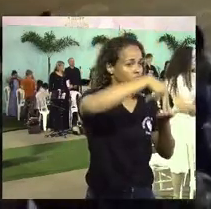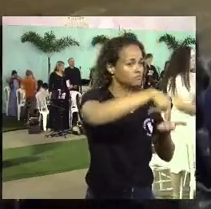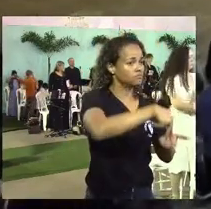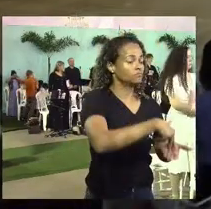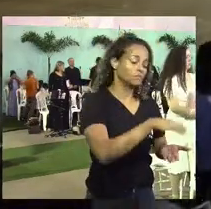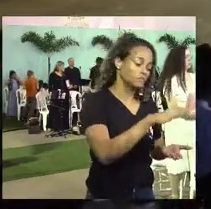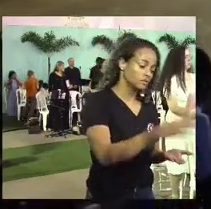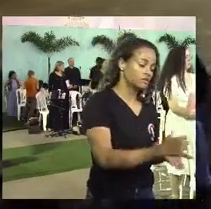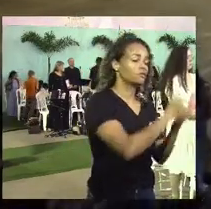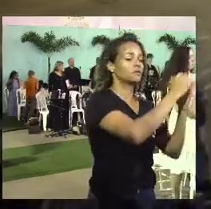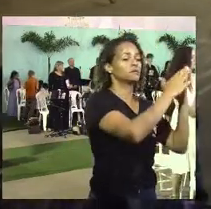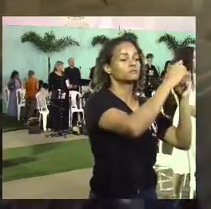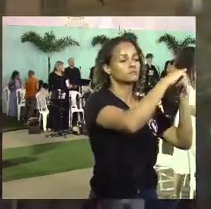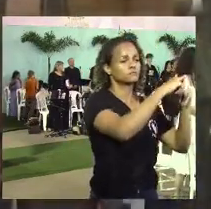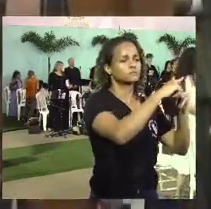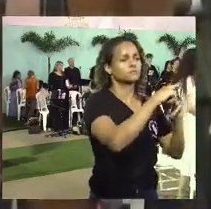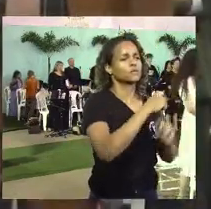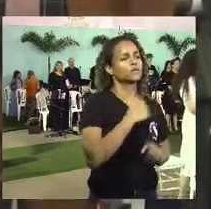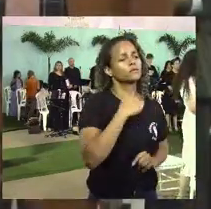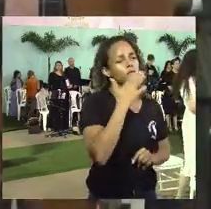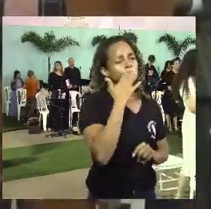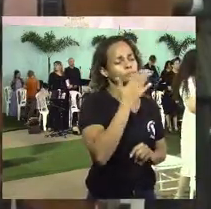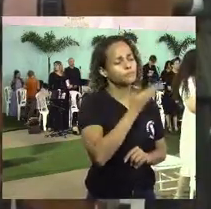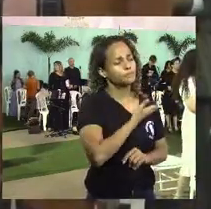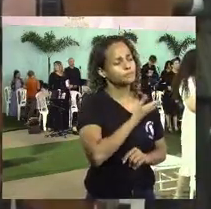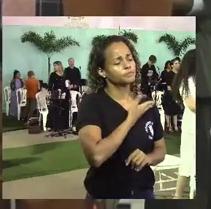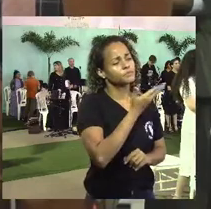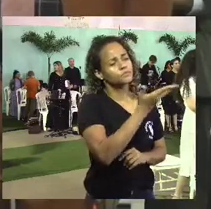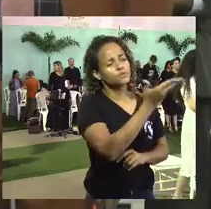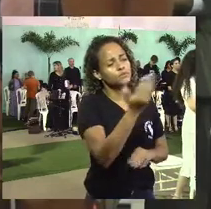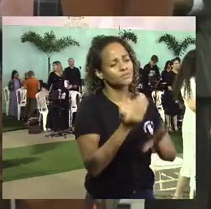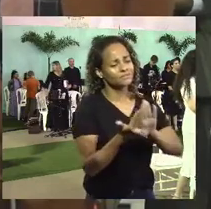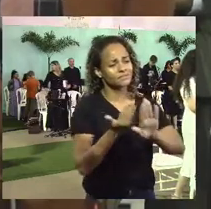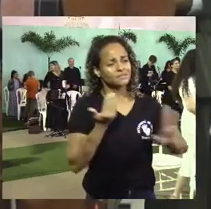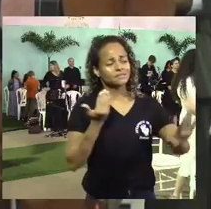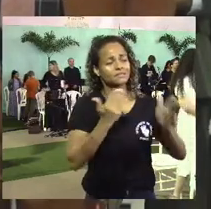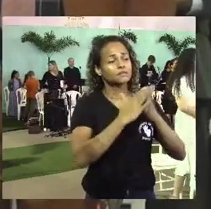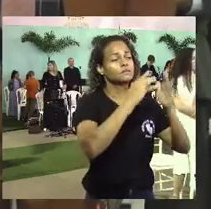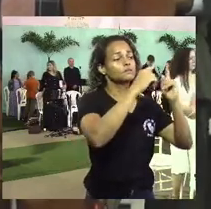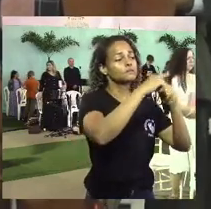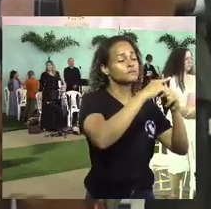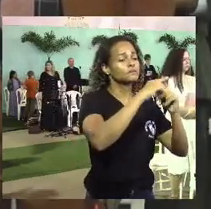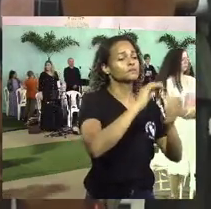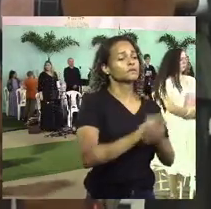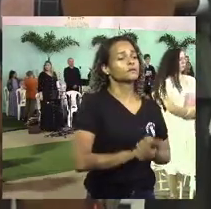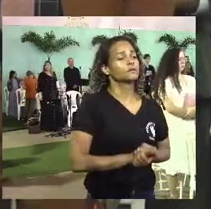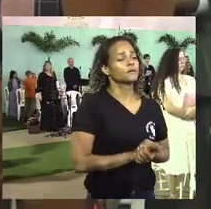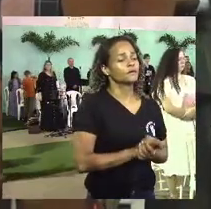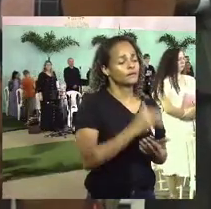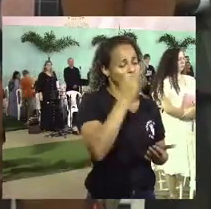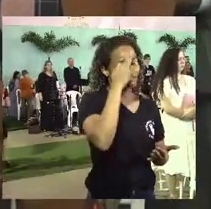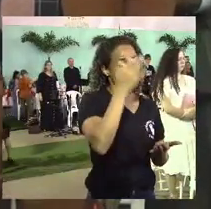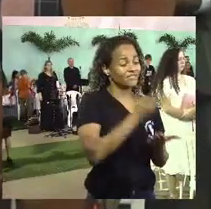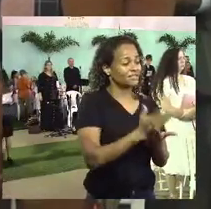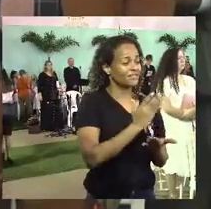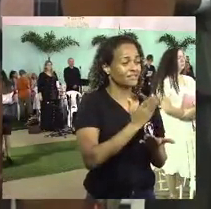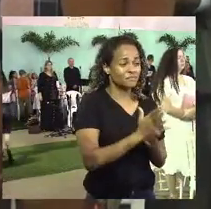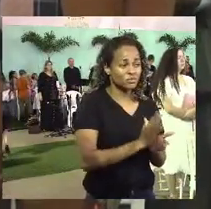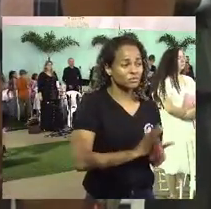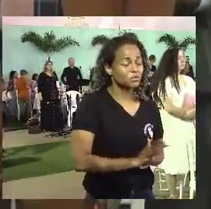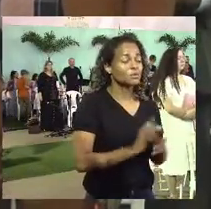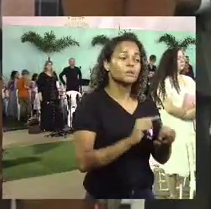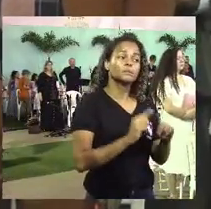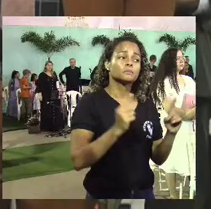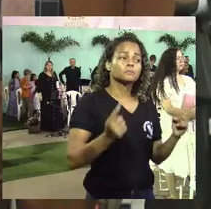queria pedir de já para as pessoas amigas você que está afastado da igreja você caiu da Fé distraiu da Fé Mas você continua